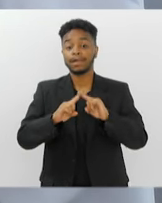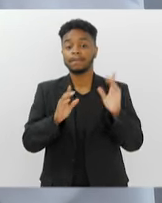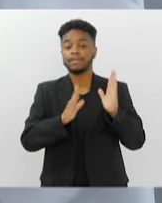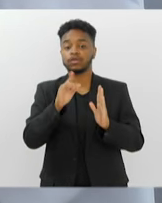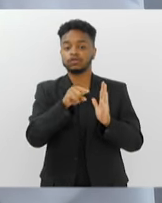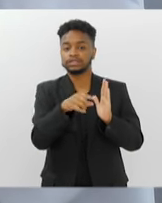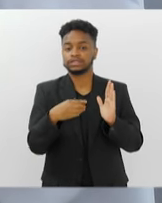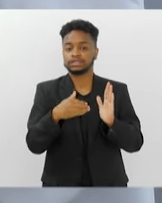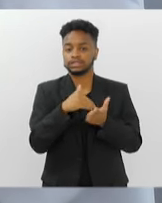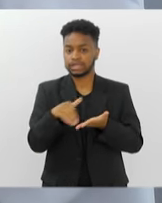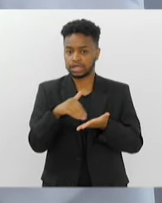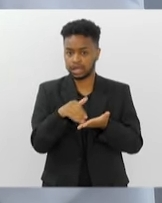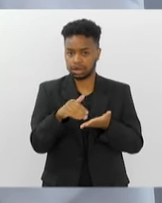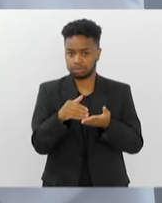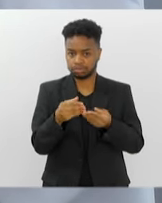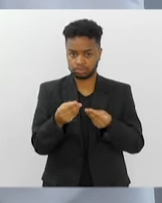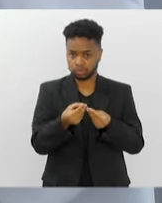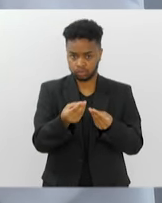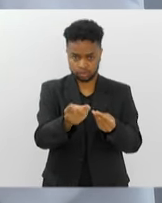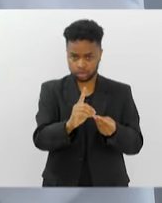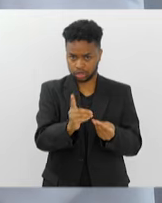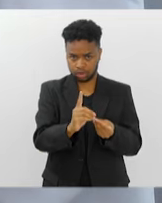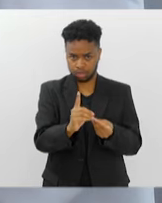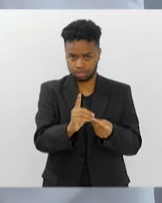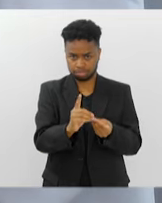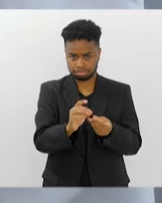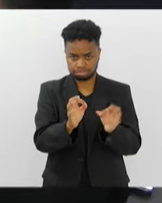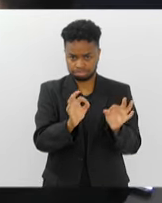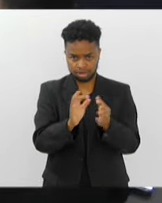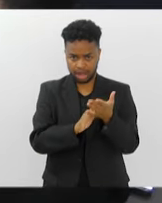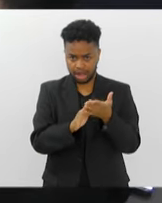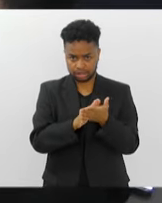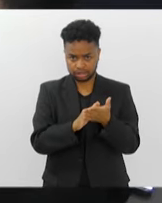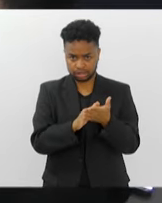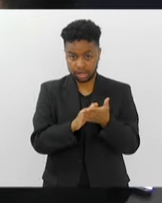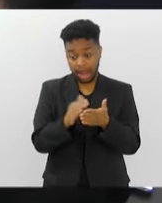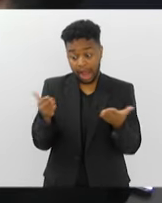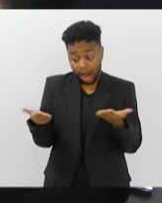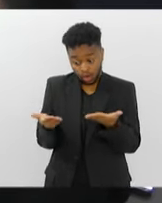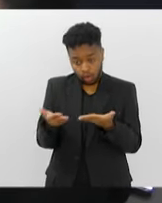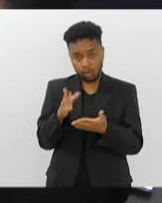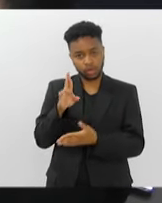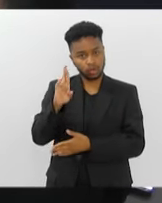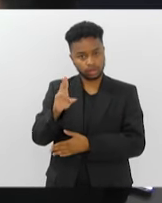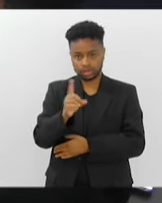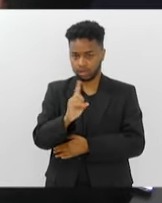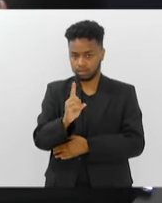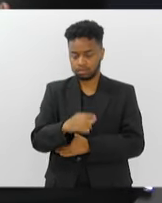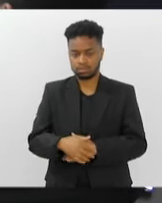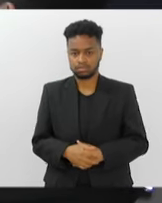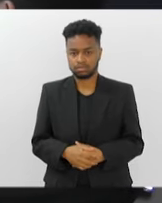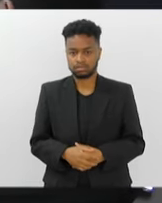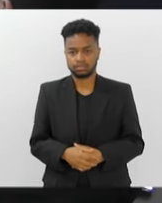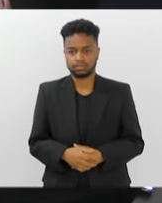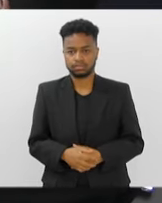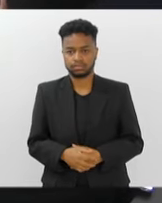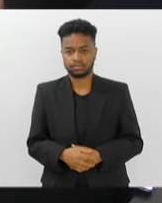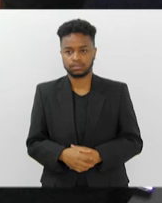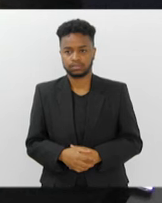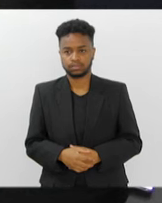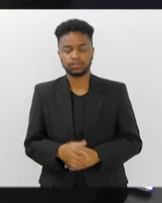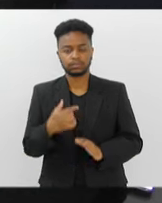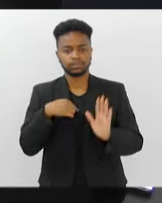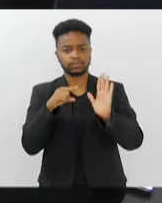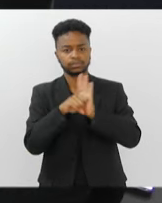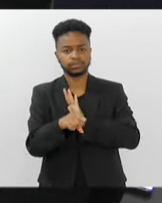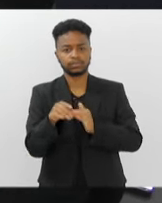não emitiu nenhum desses certificado para esse rocken não esse não senhor presidente questionar aqui rapidinho